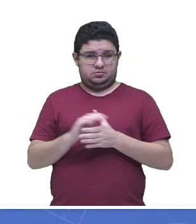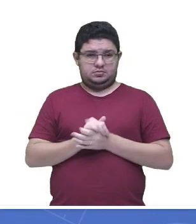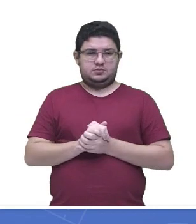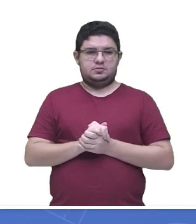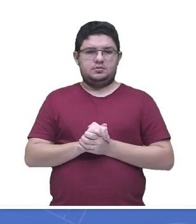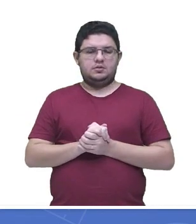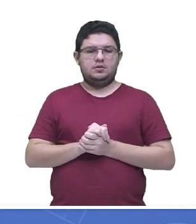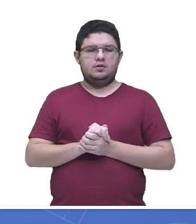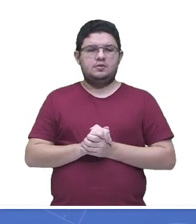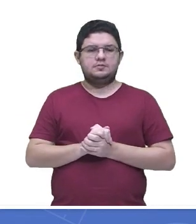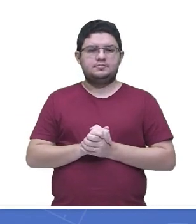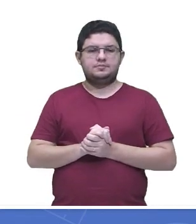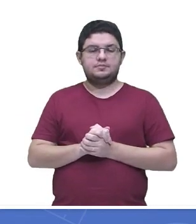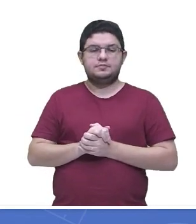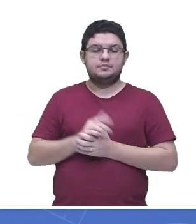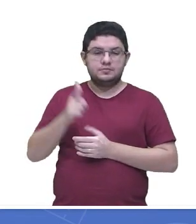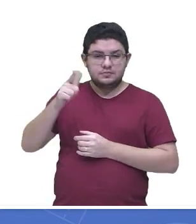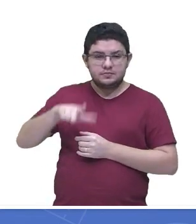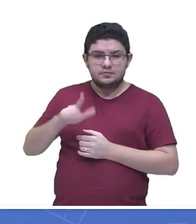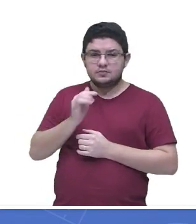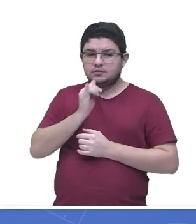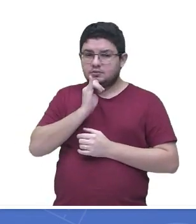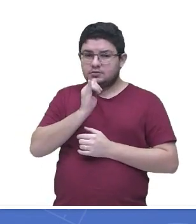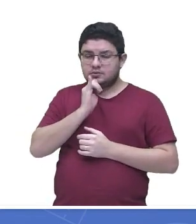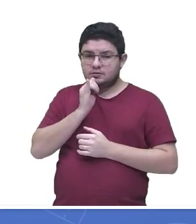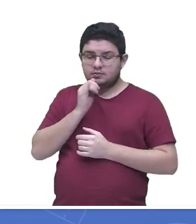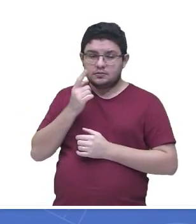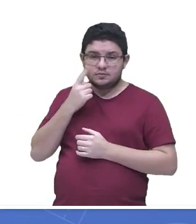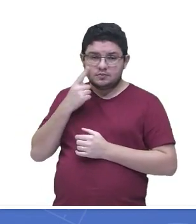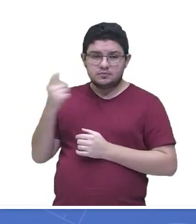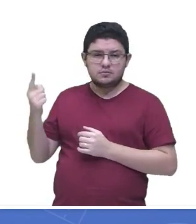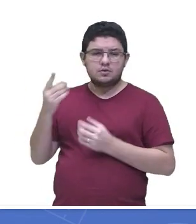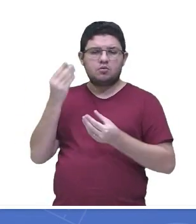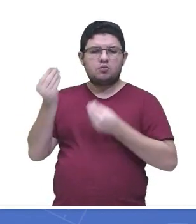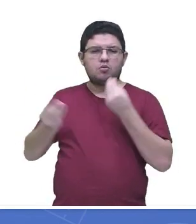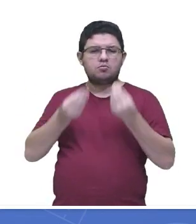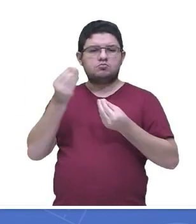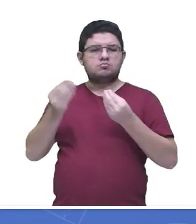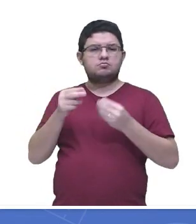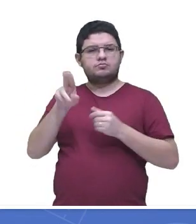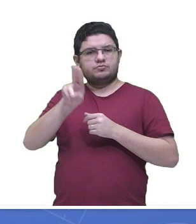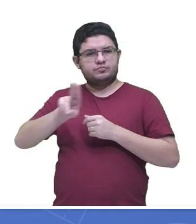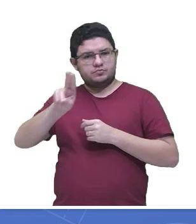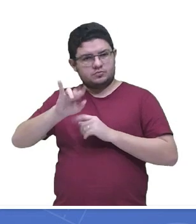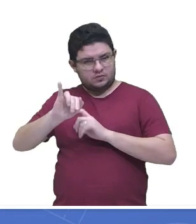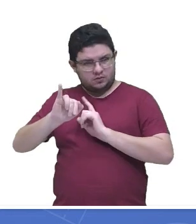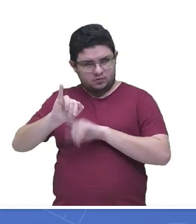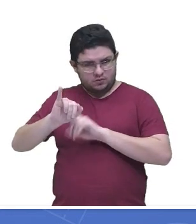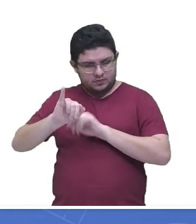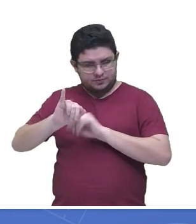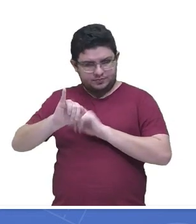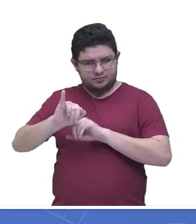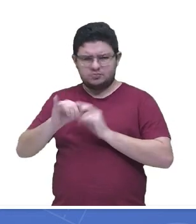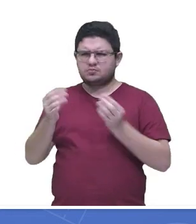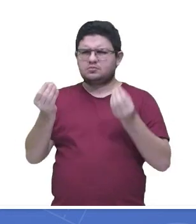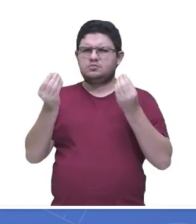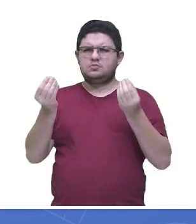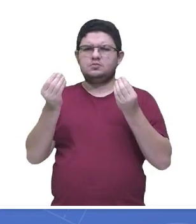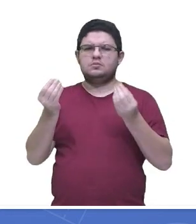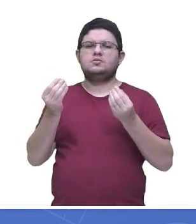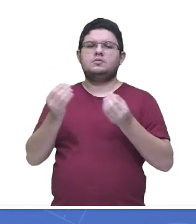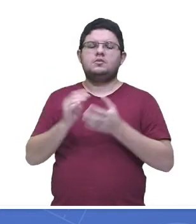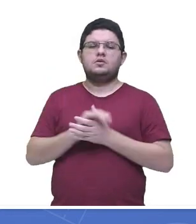forma negativa, eu vou utilizar agora o I. Vocês sabem que, para tudo que